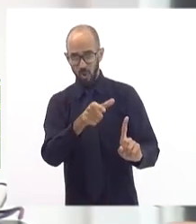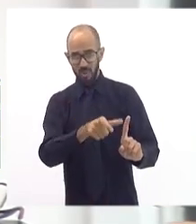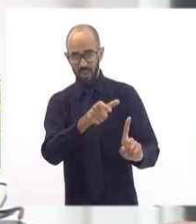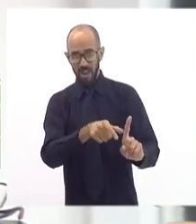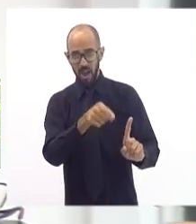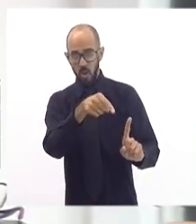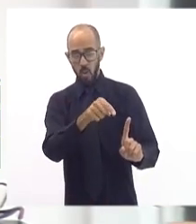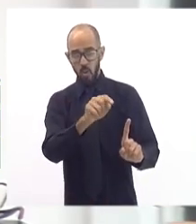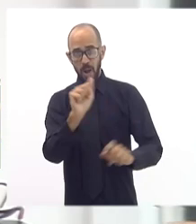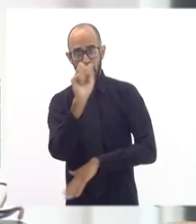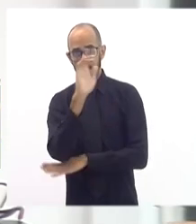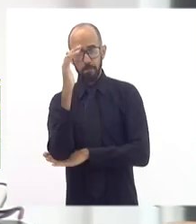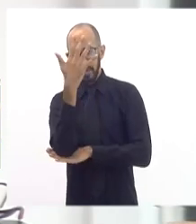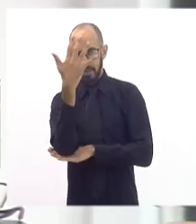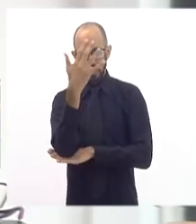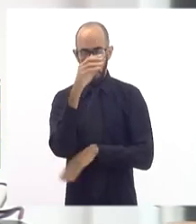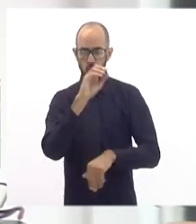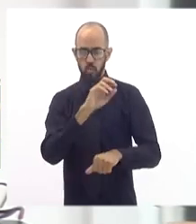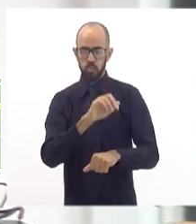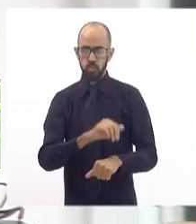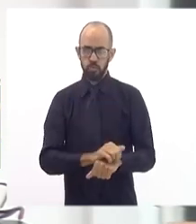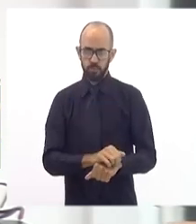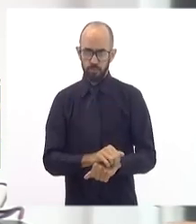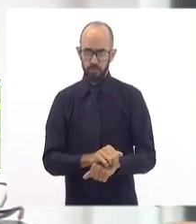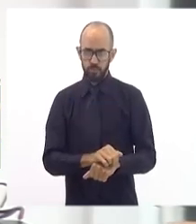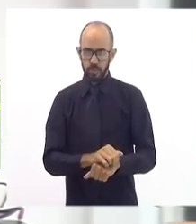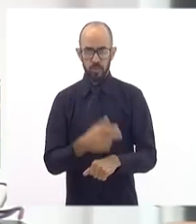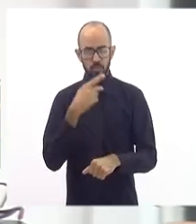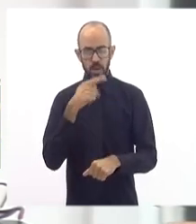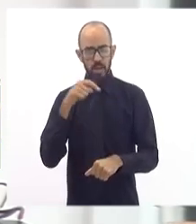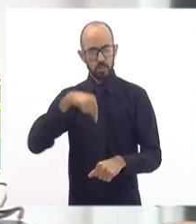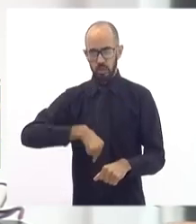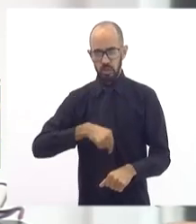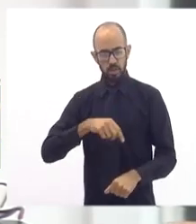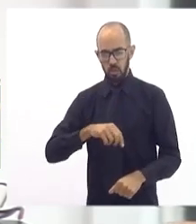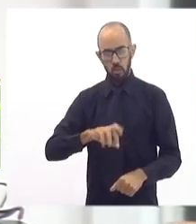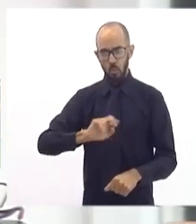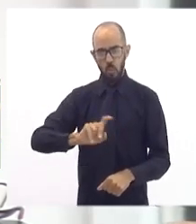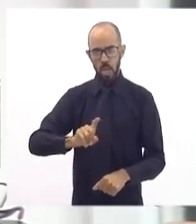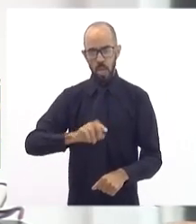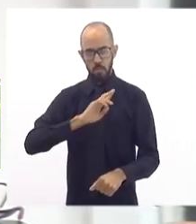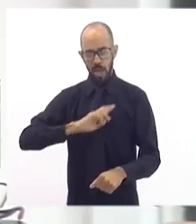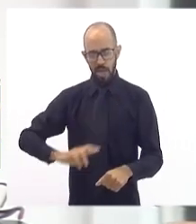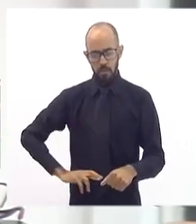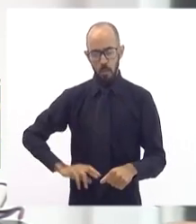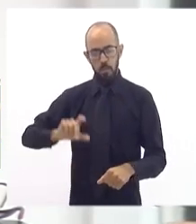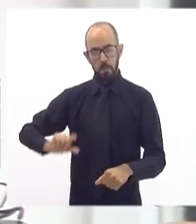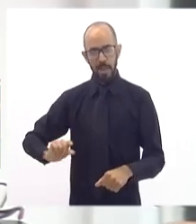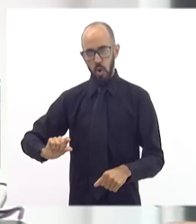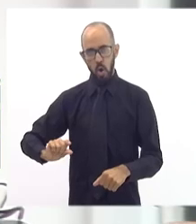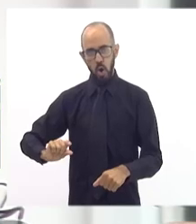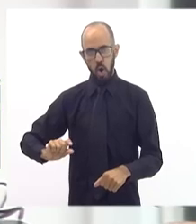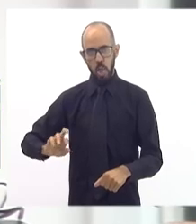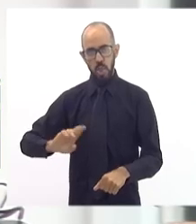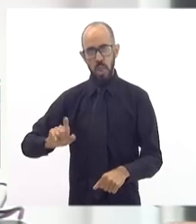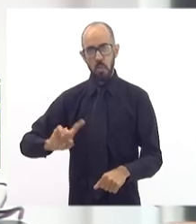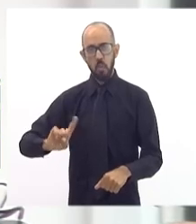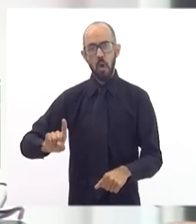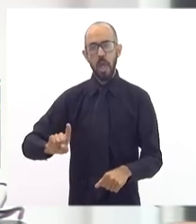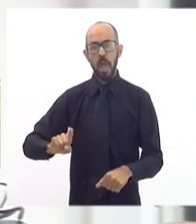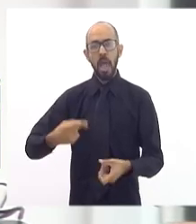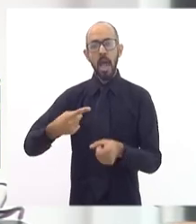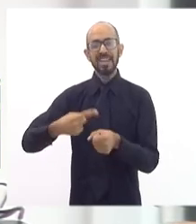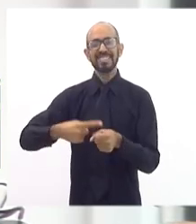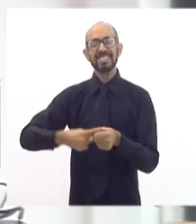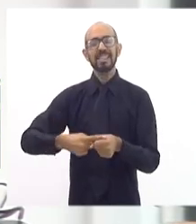para cá PS que isso aqui não é uma republiqueta não é isso aqui não é castrolandia não é isso aqui